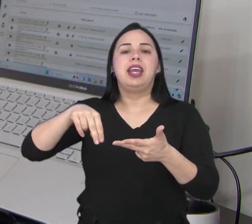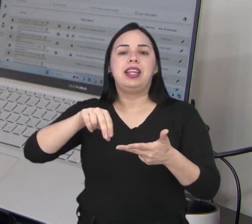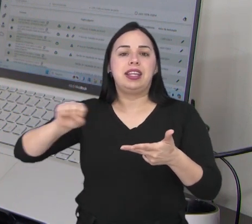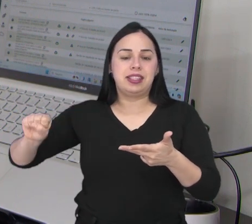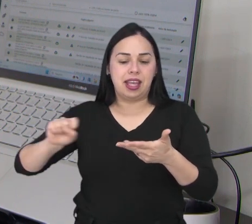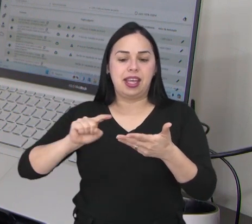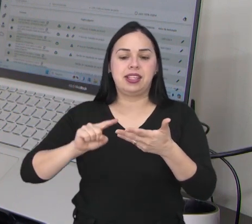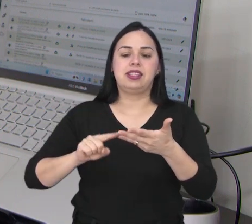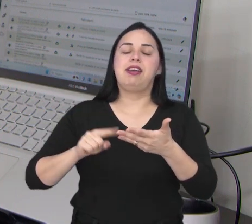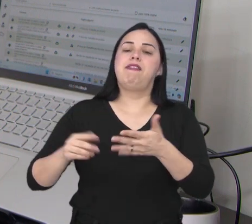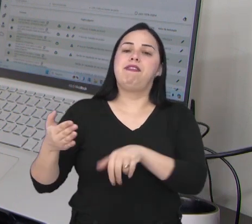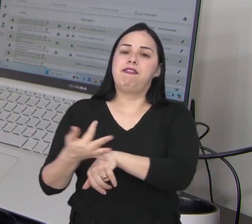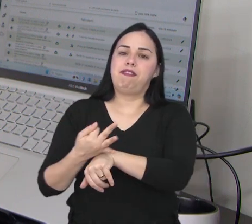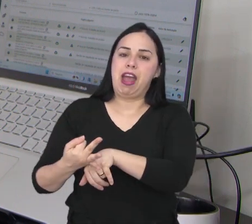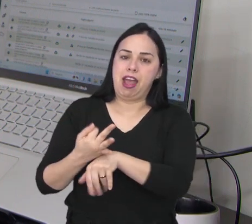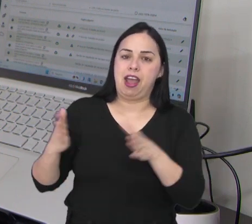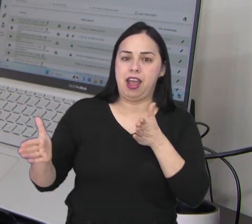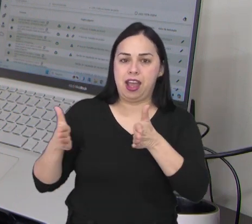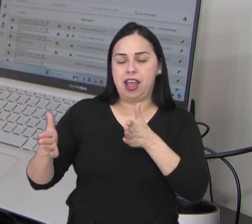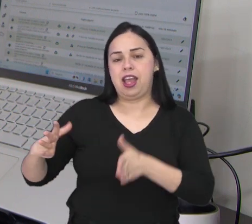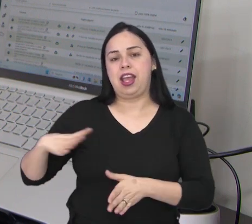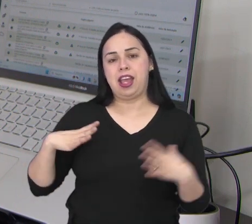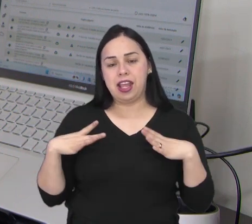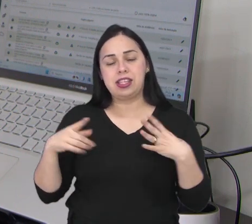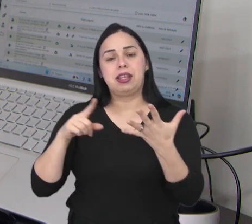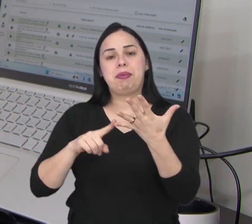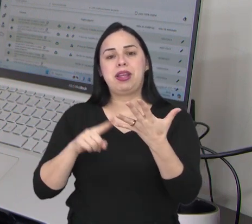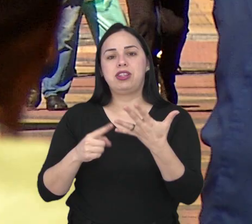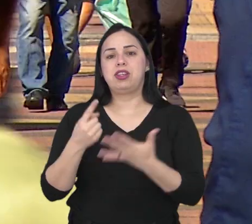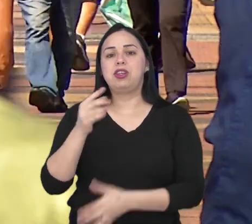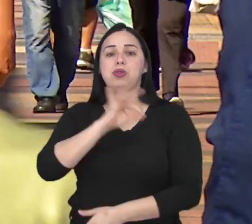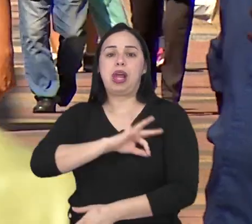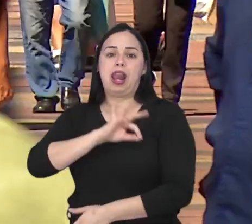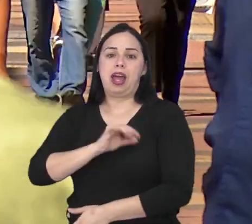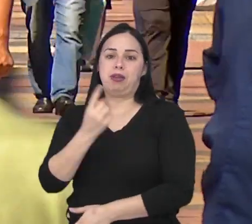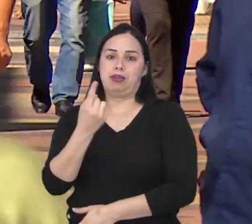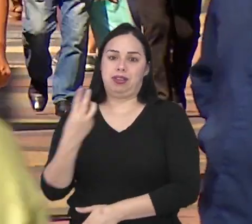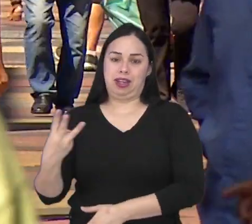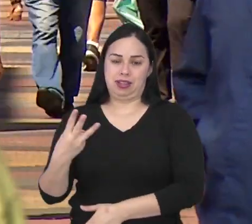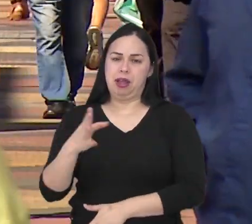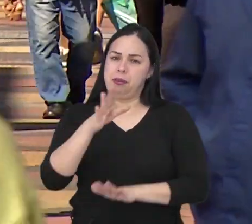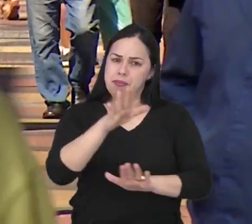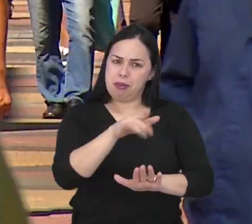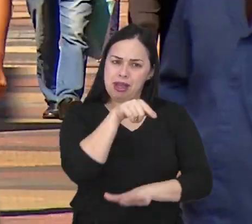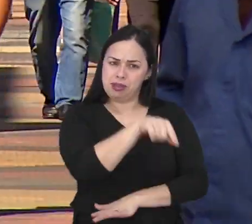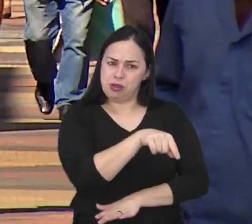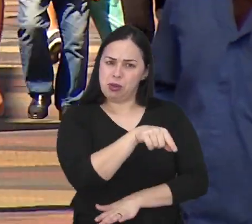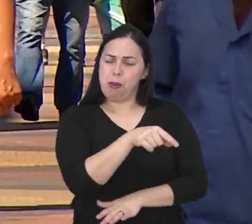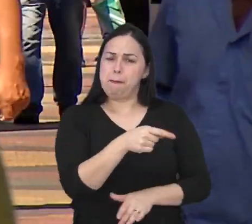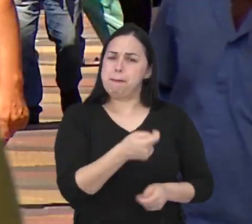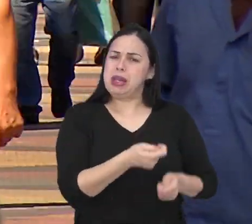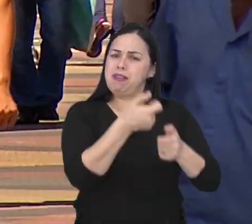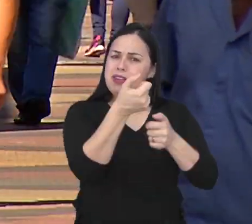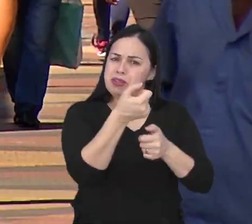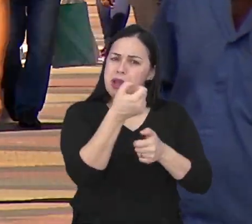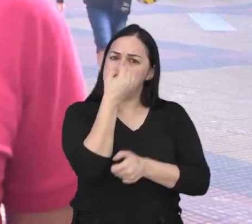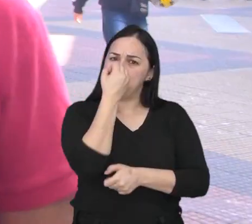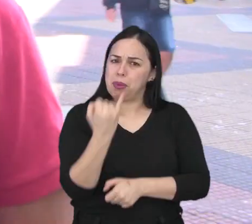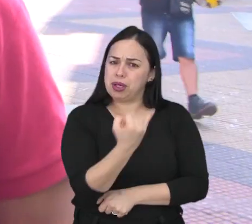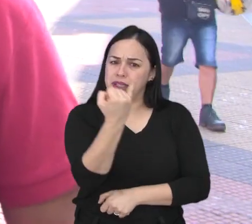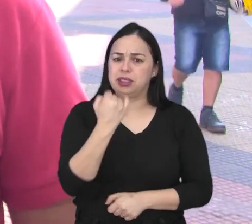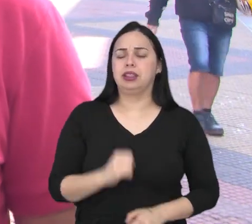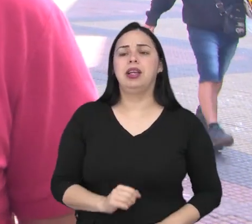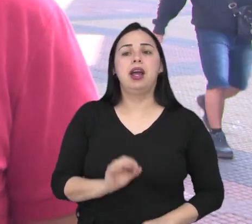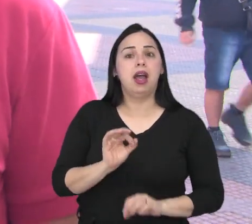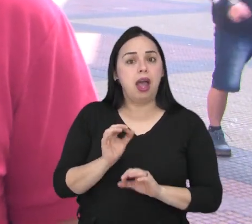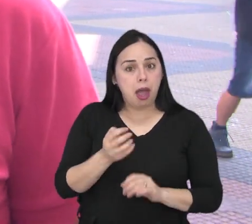direitos básicos, férias, 13º e etc. que estão na CLT. E afinal, esses benefícios fazem a diferença para o trabalhador? É